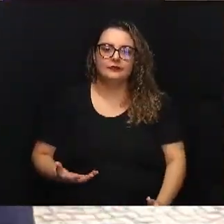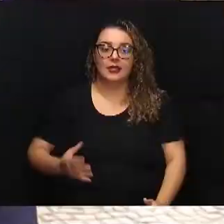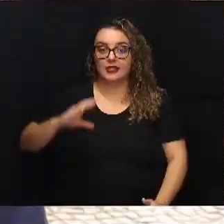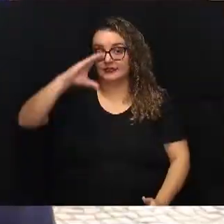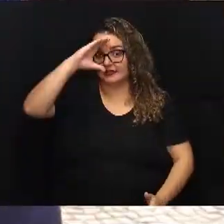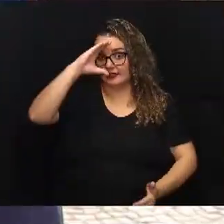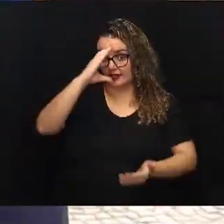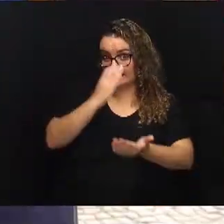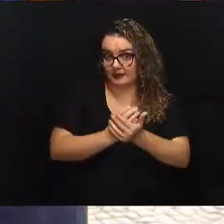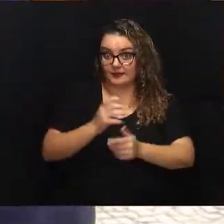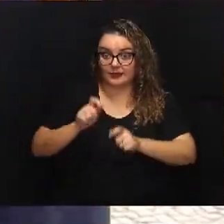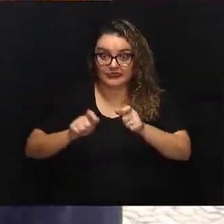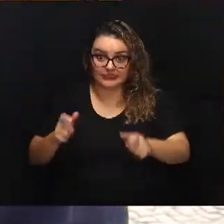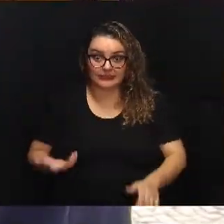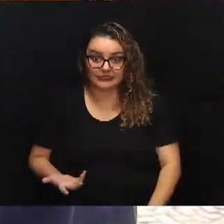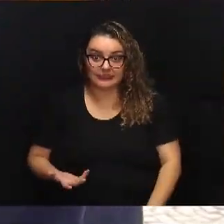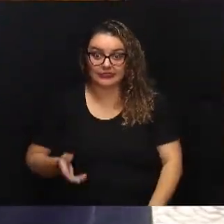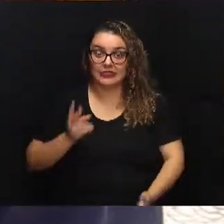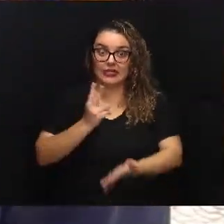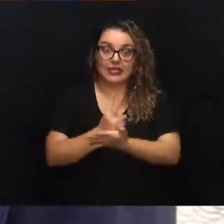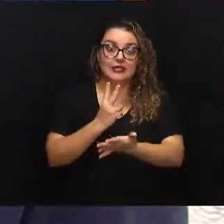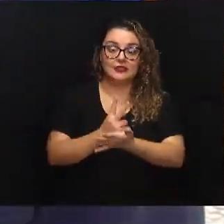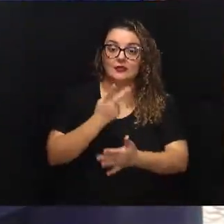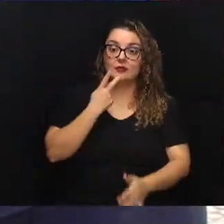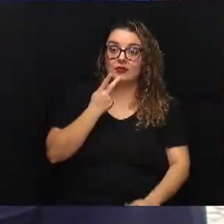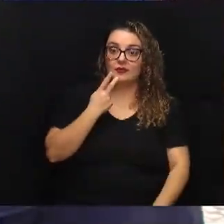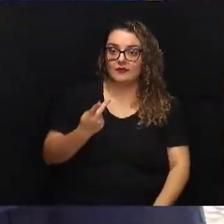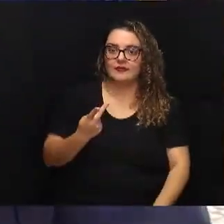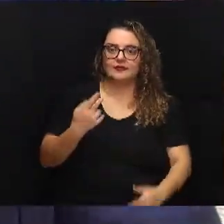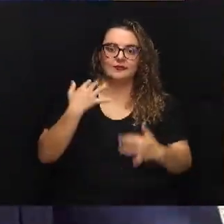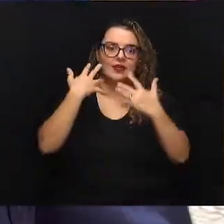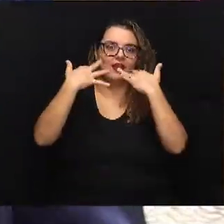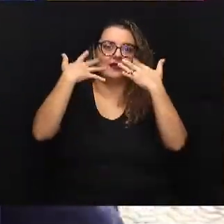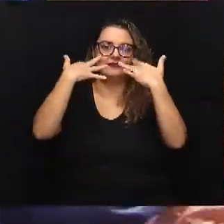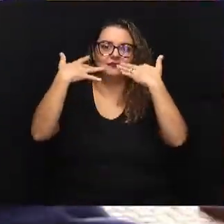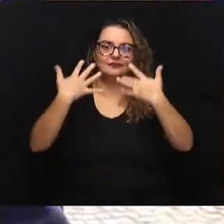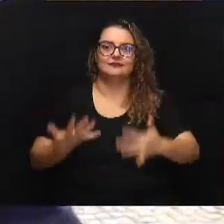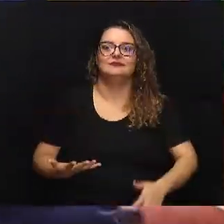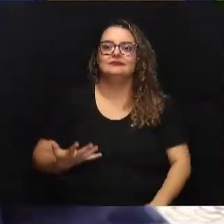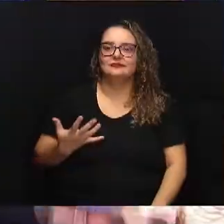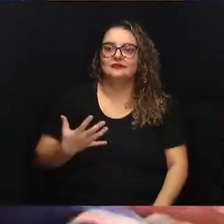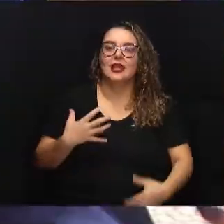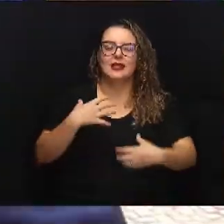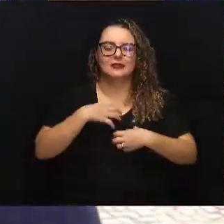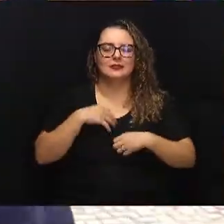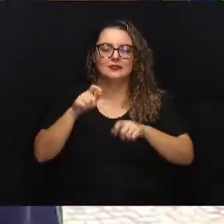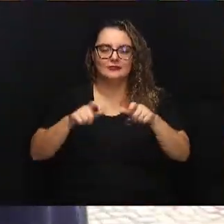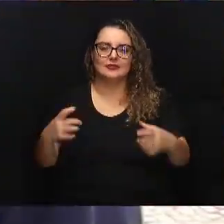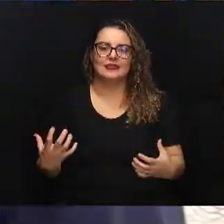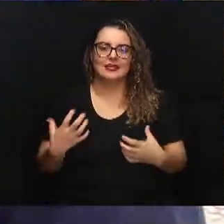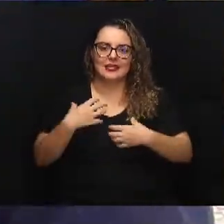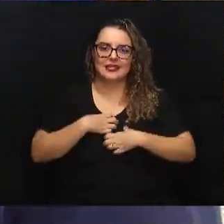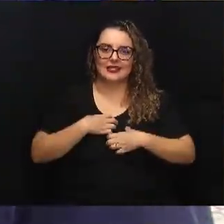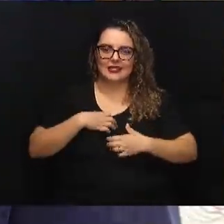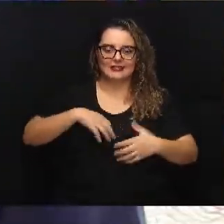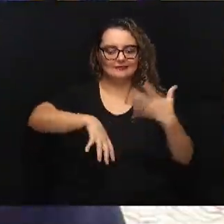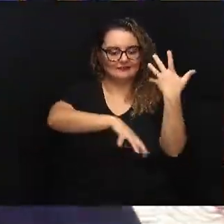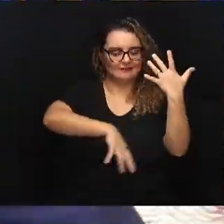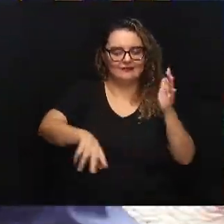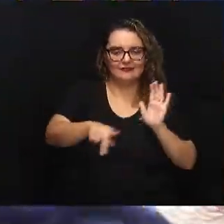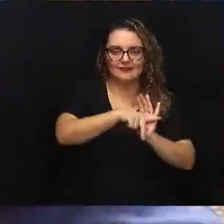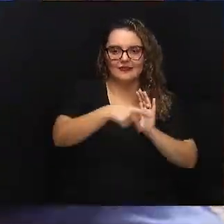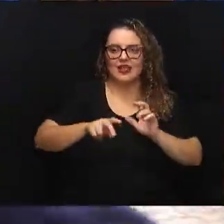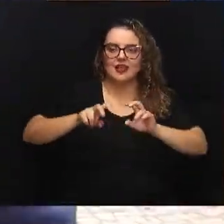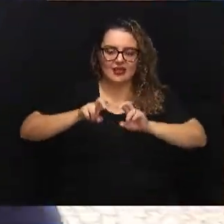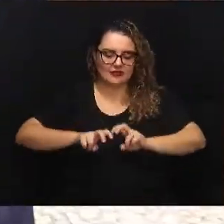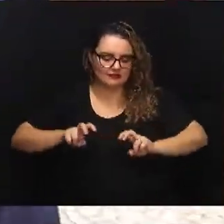das pessoas. Eu sempre falo que o que mais me encanta é sentir que as pessoas sentem que a praça é delas, elas sentam no